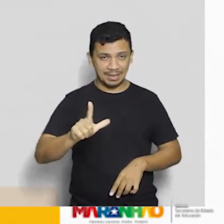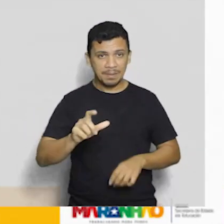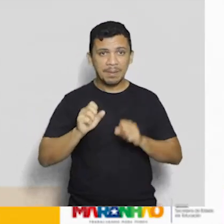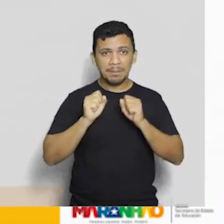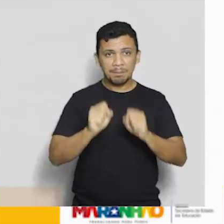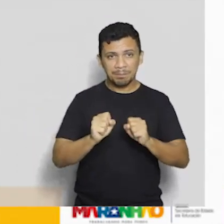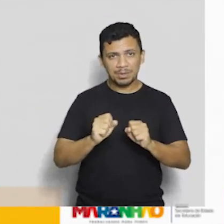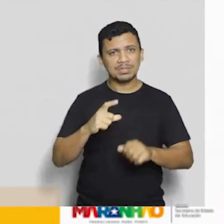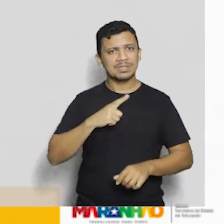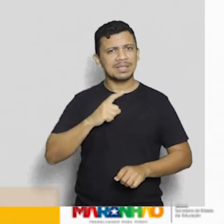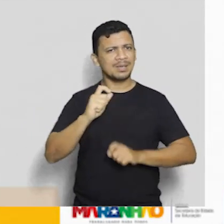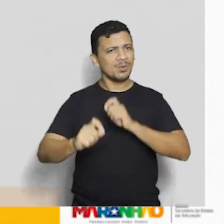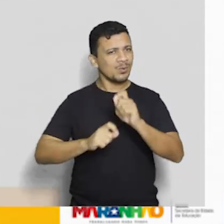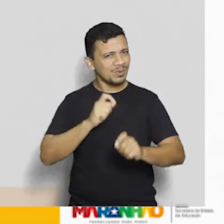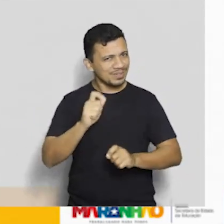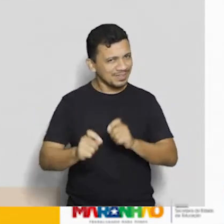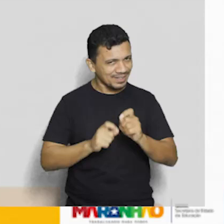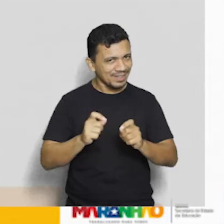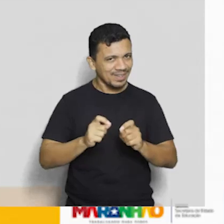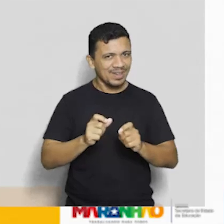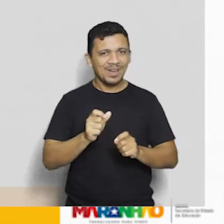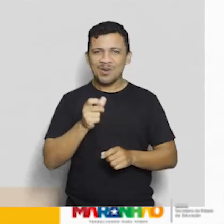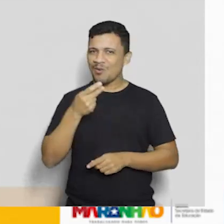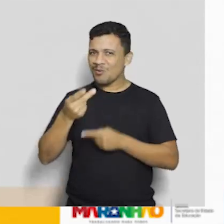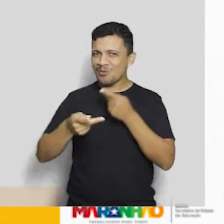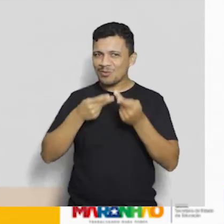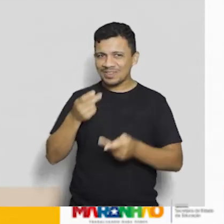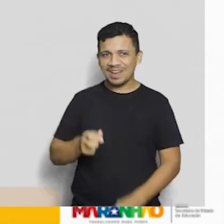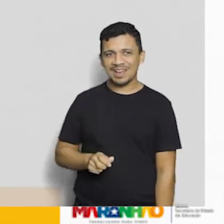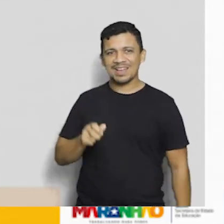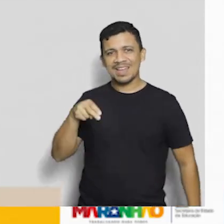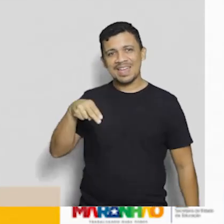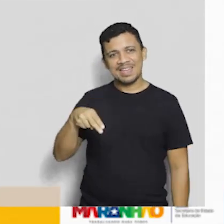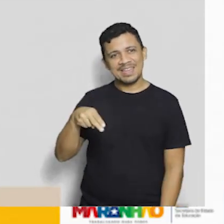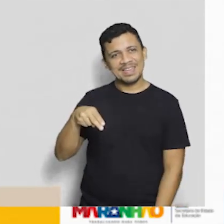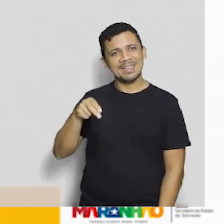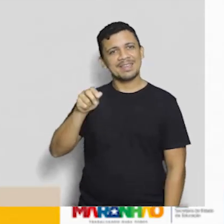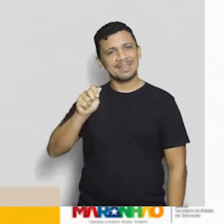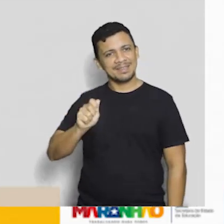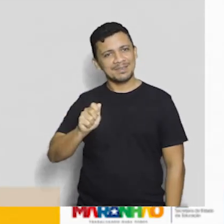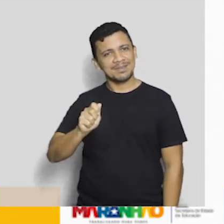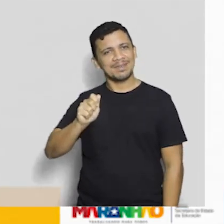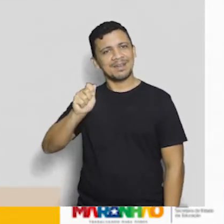pode ter, vou falar aqui bem devagar para não errar, o